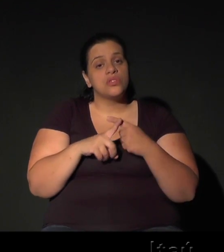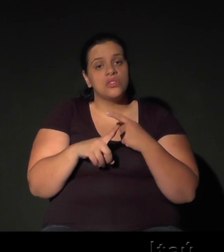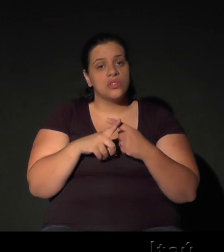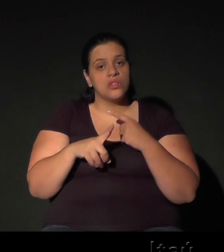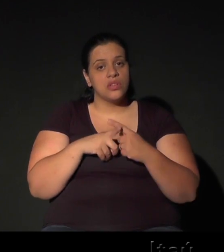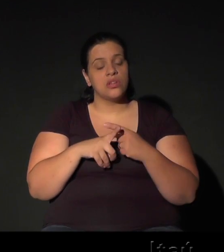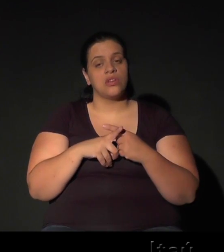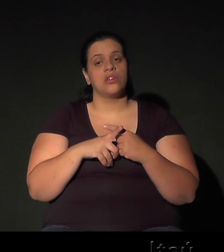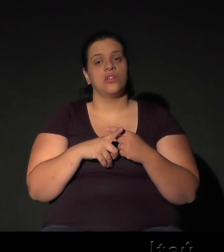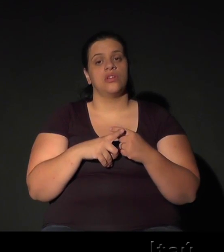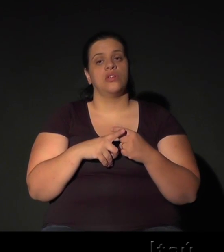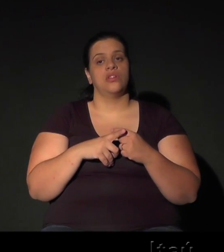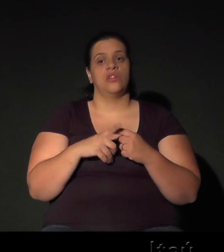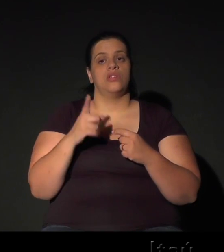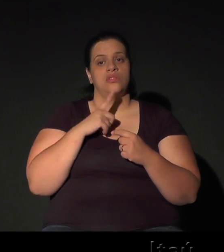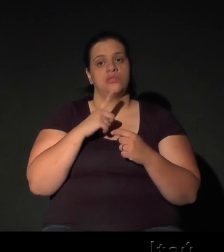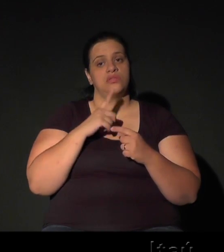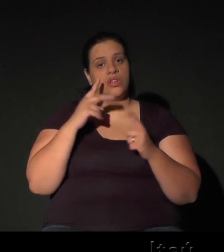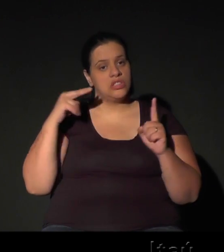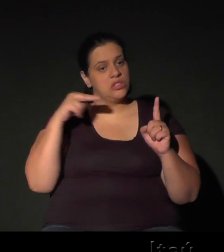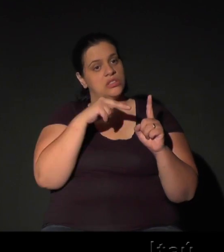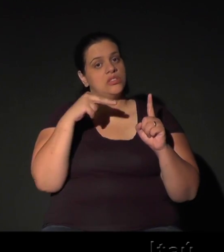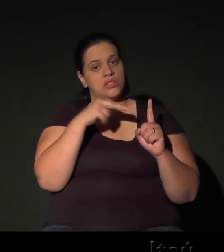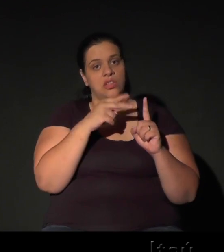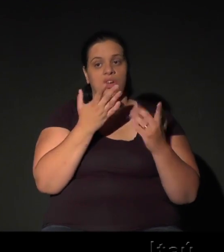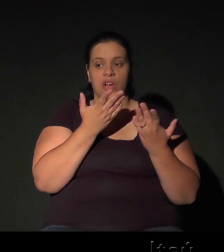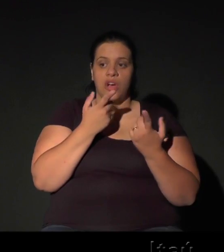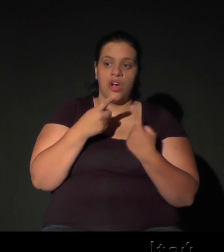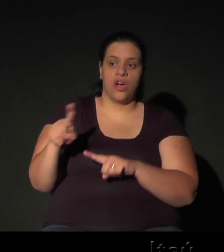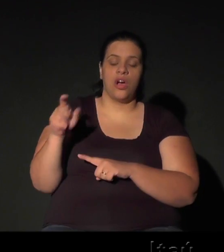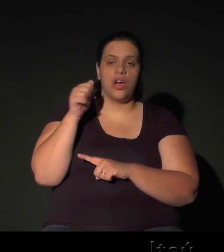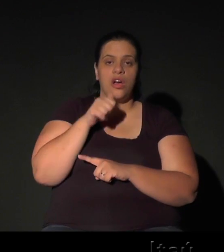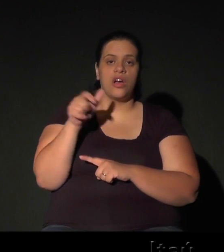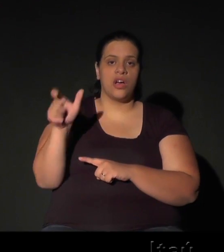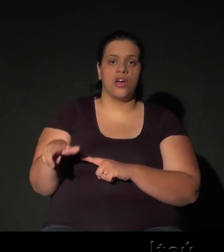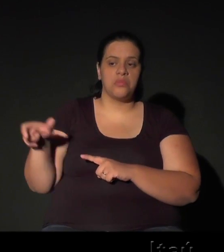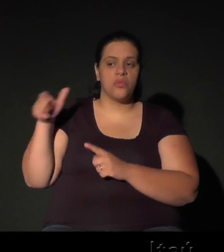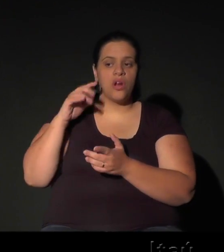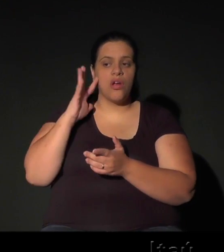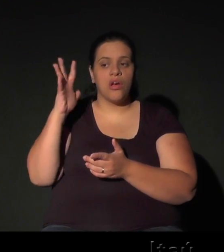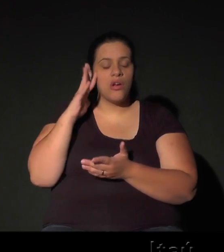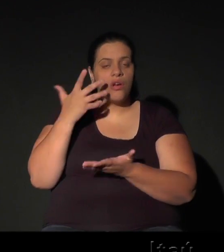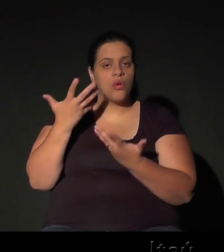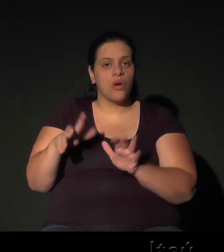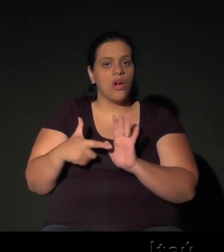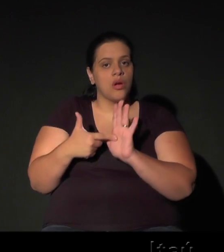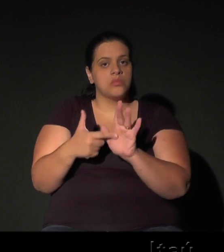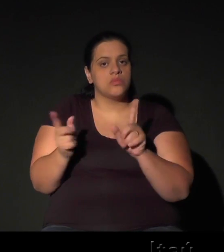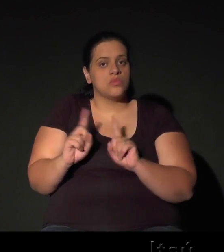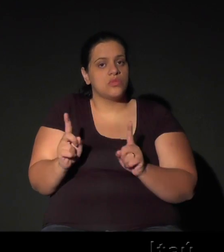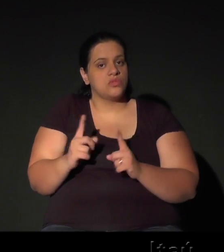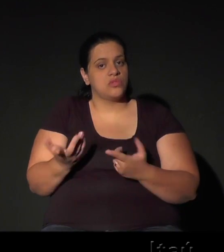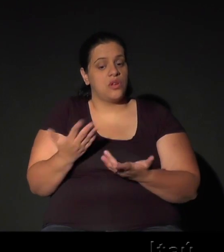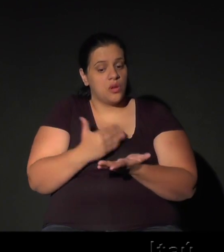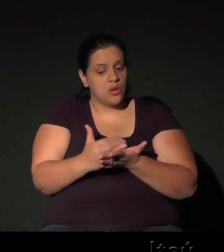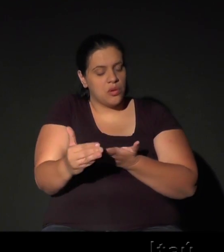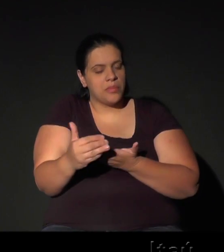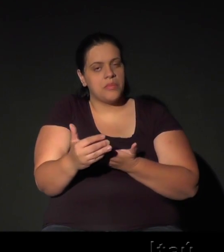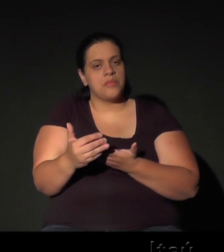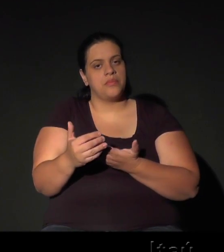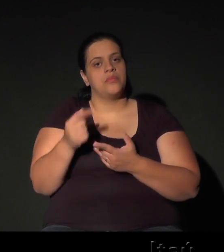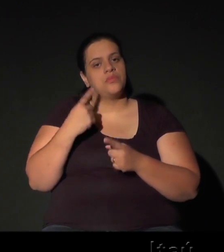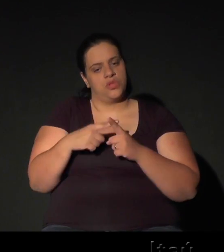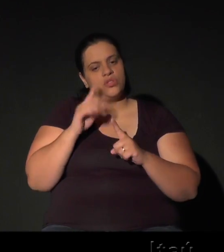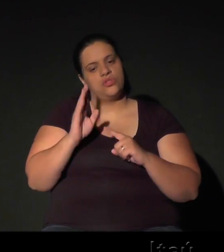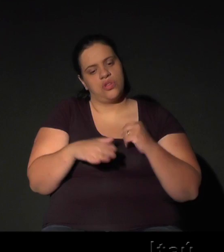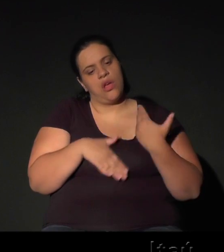discurso de uma ontologia feminina dentro da filosofia a gente quer debater isso eu acho que a gente vai começar eu acho que